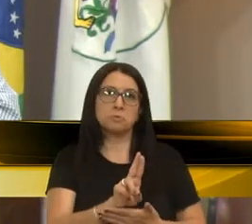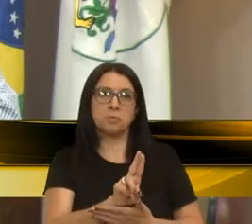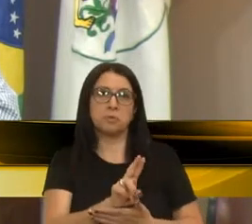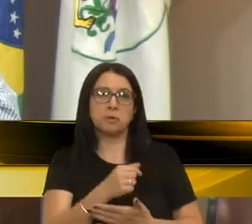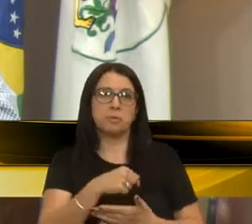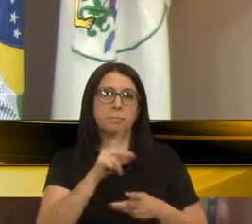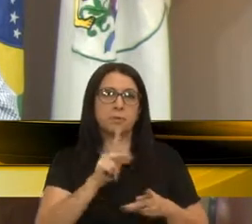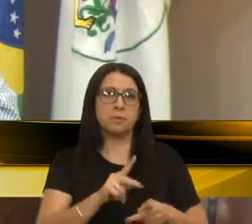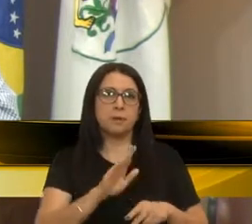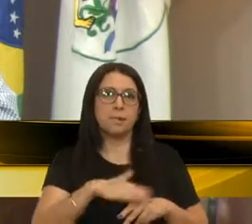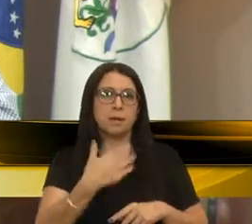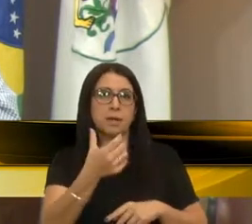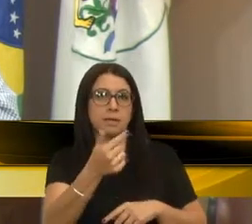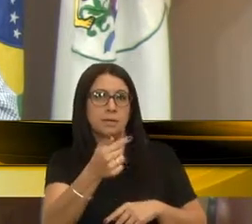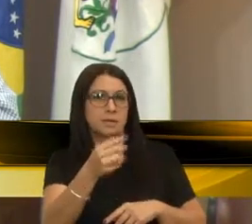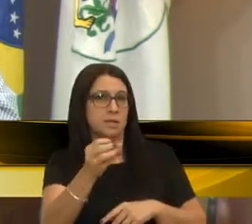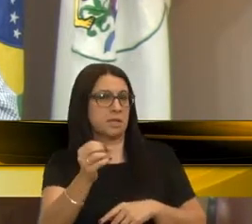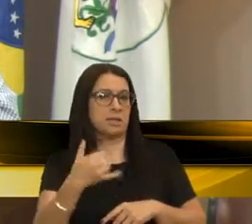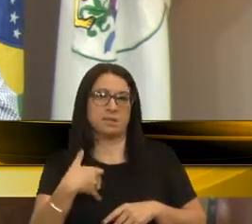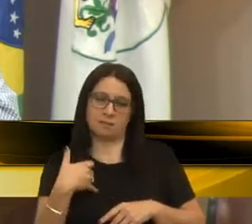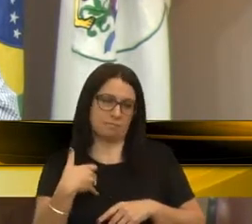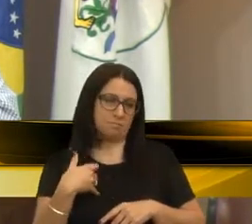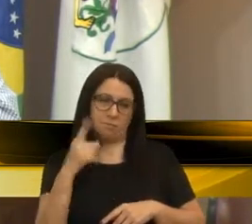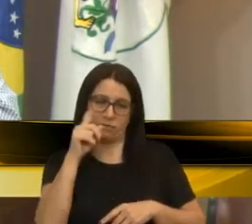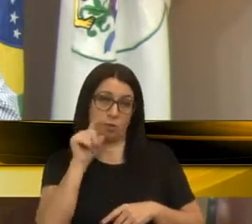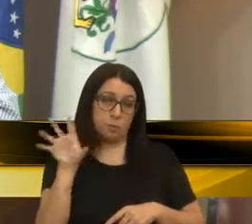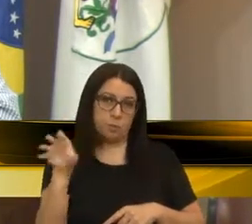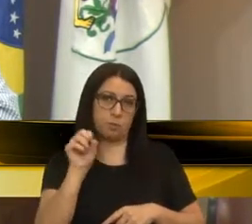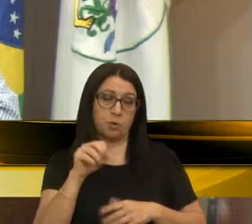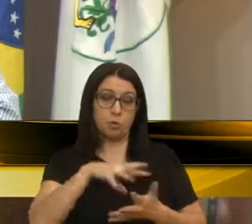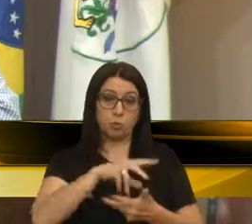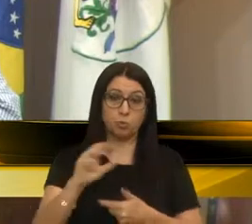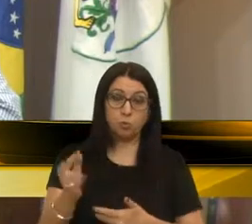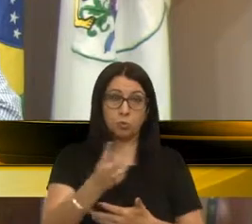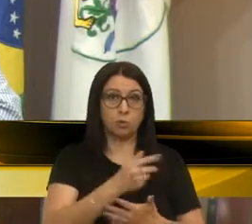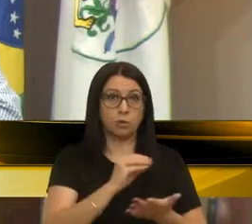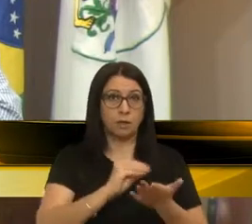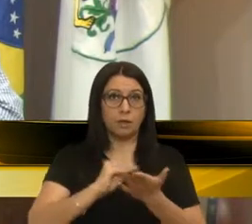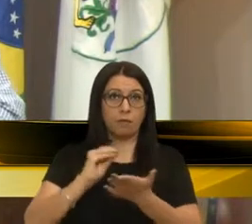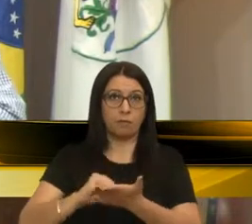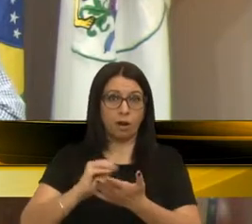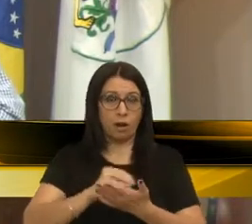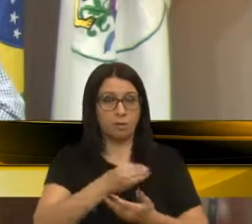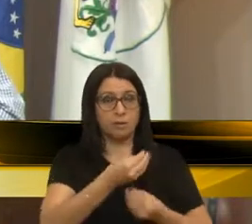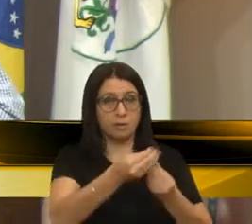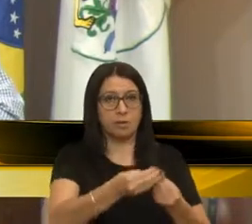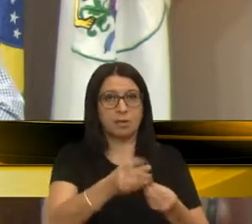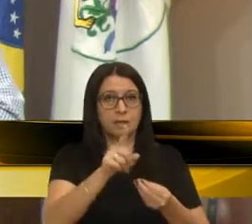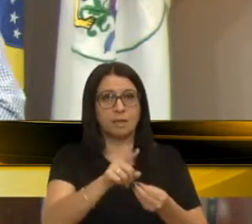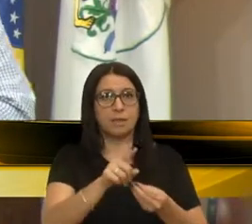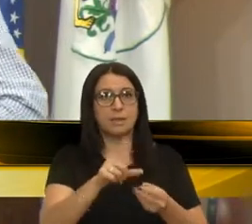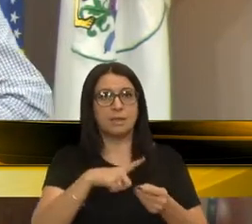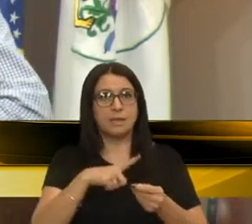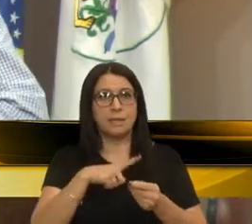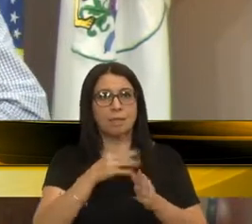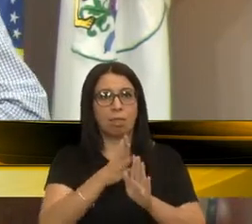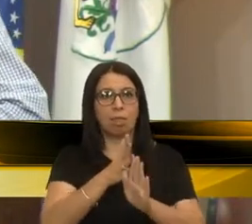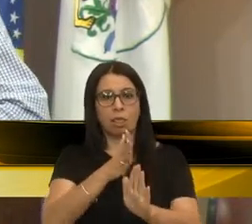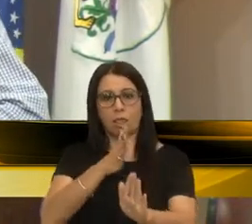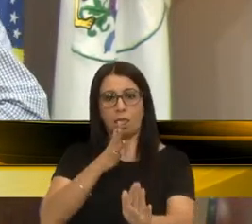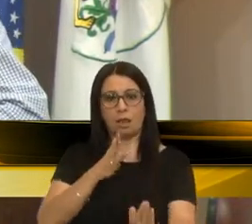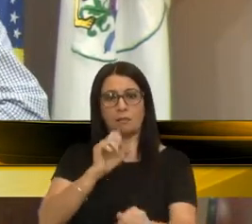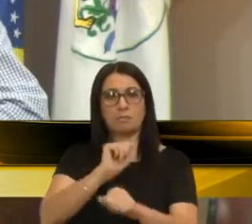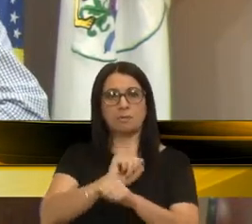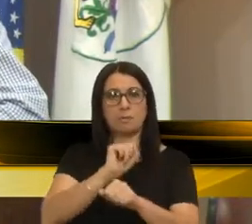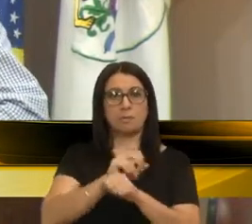de pessoas com mais de 70. No mundo inteiro há uma grande falta de doadores, e isso faz com que surjam grandes listas de espera.